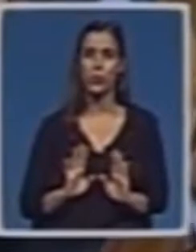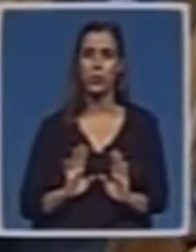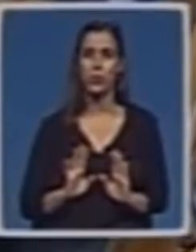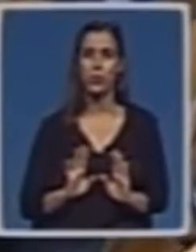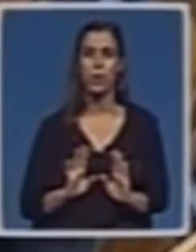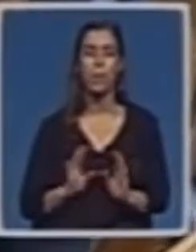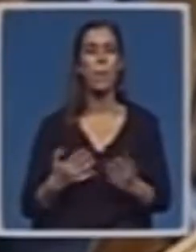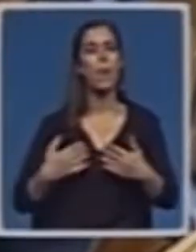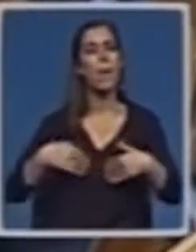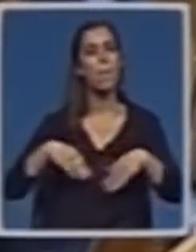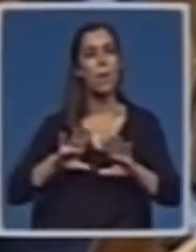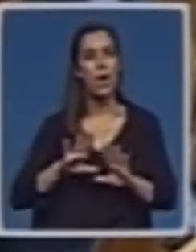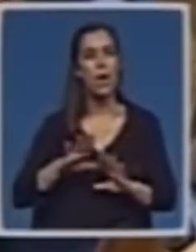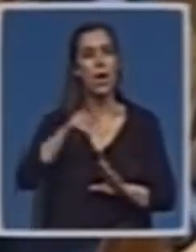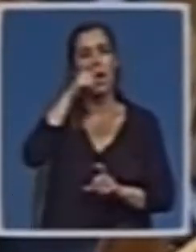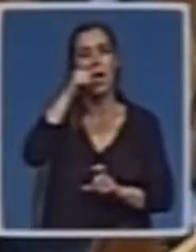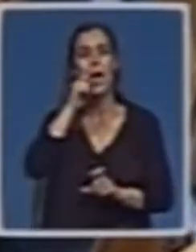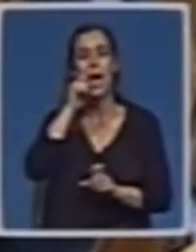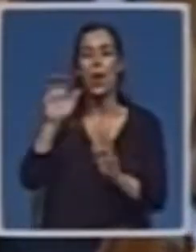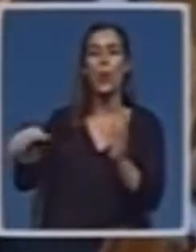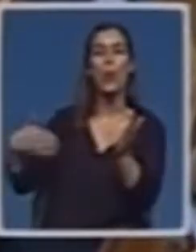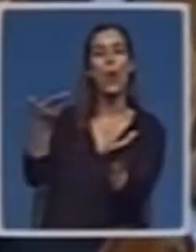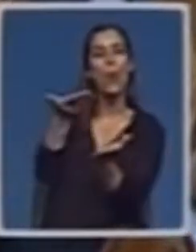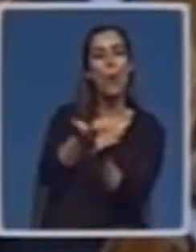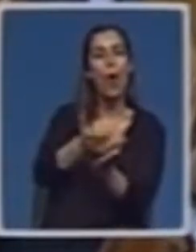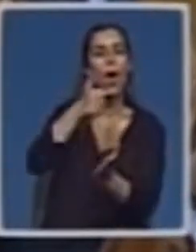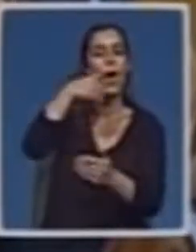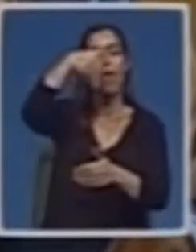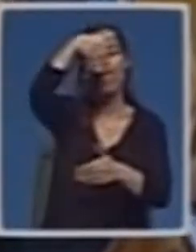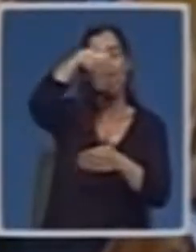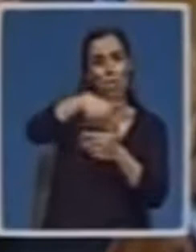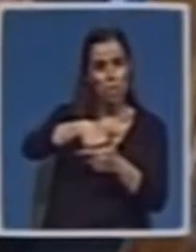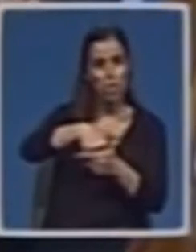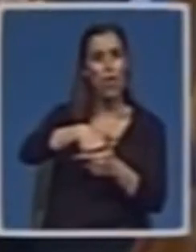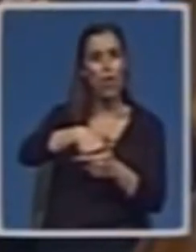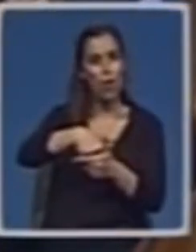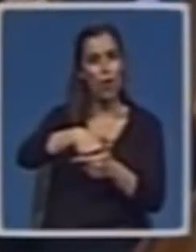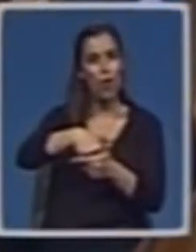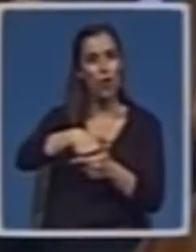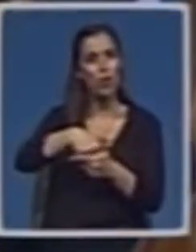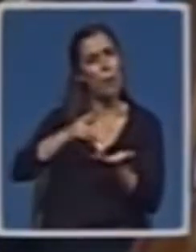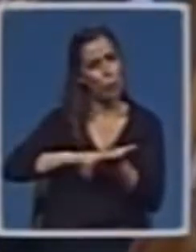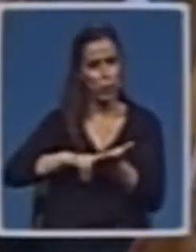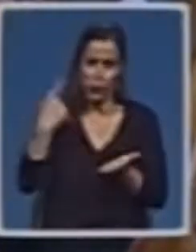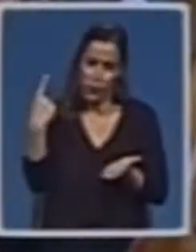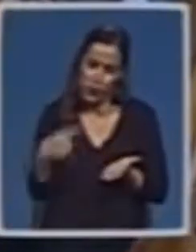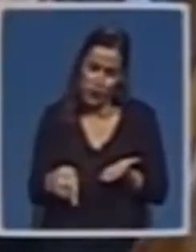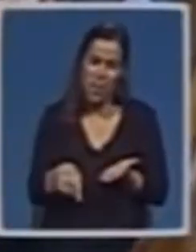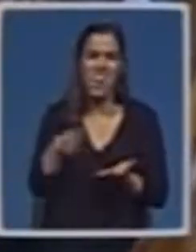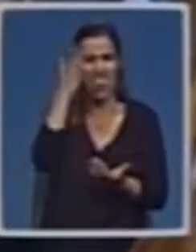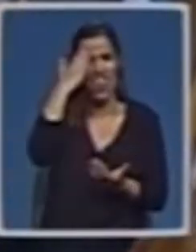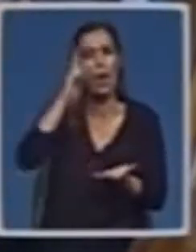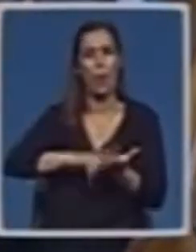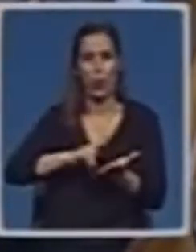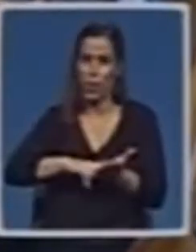evidentemente que aqueles que a propuseram e aqueles que a votaram certamente fizeram por razões fundadas, e penso que há razões